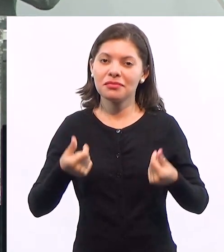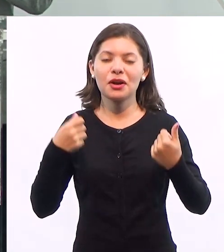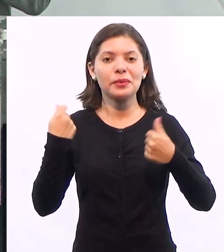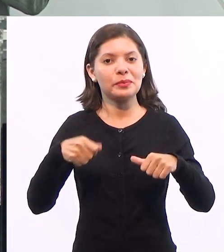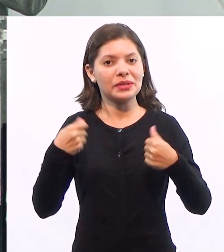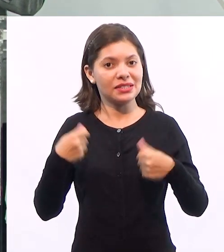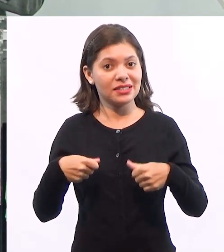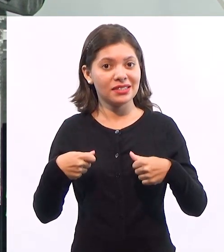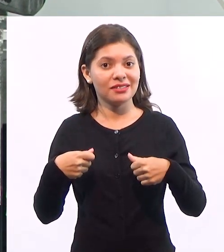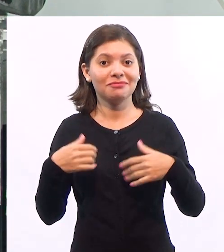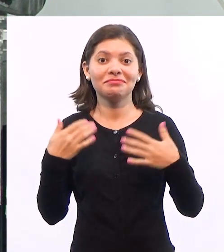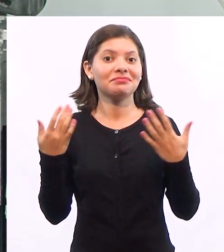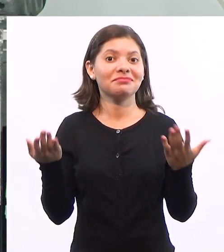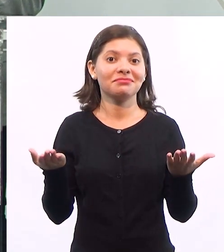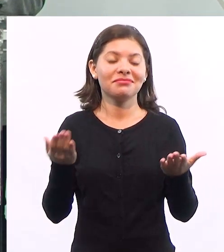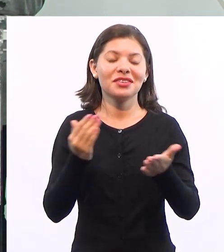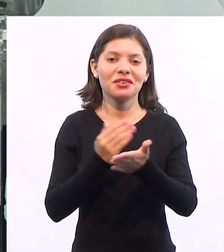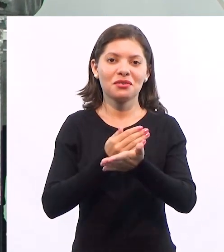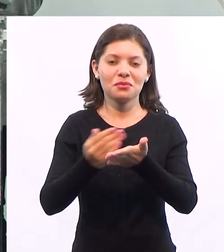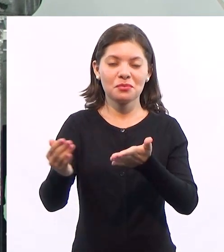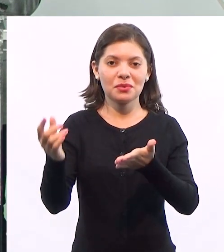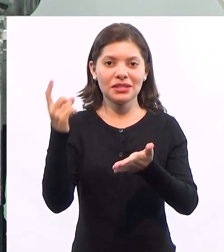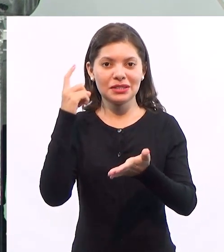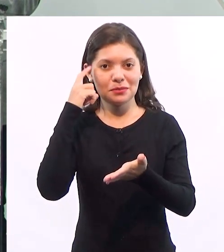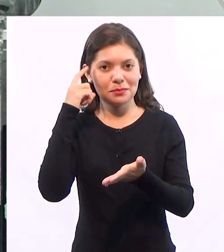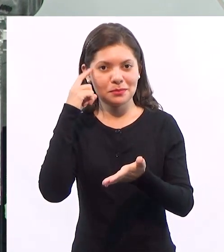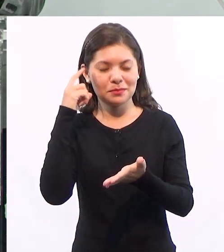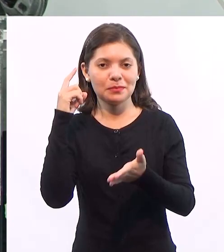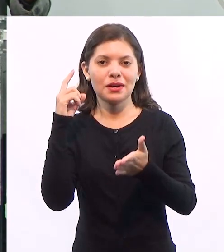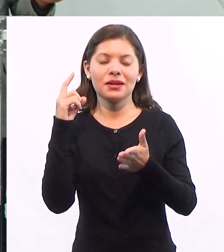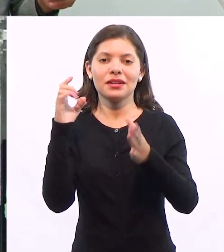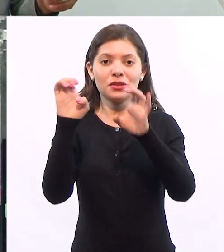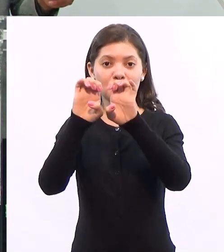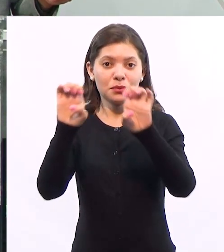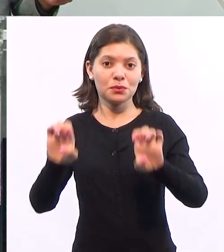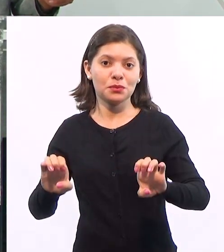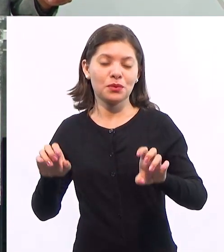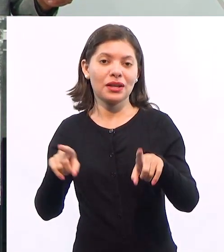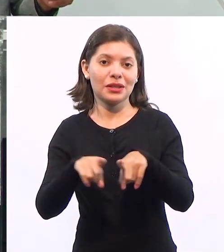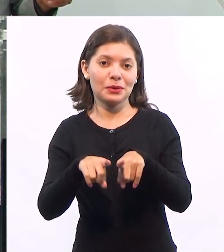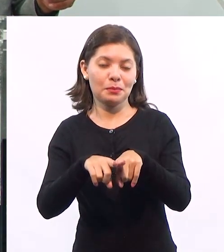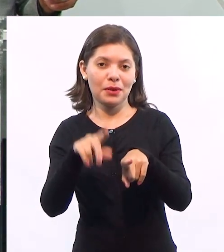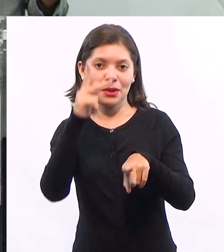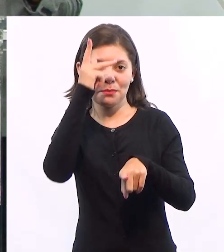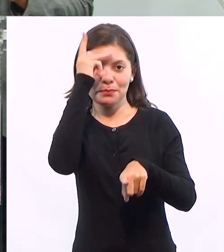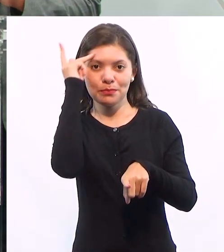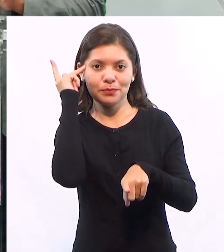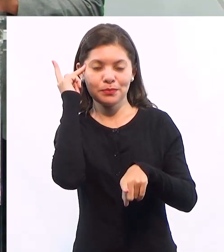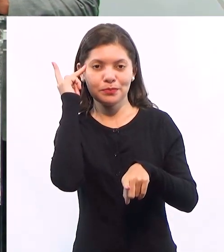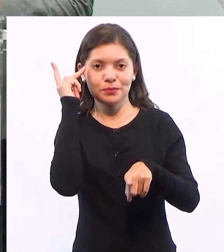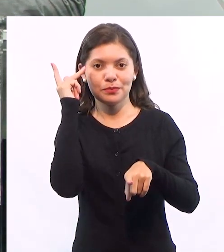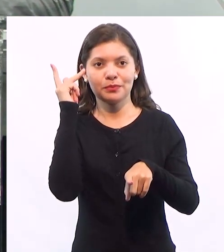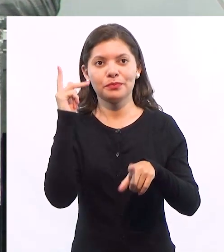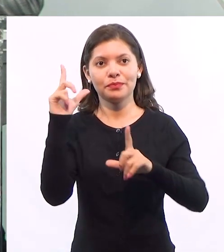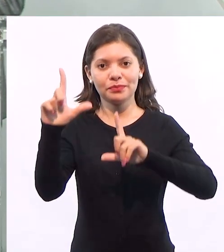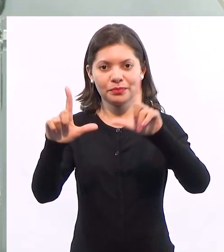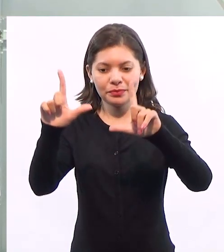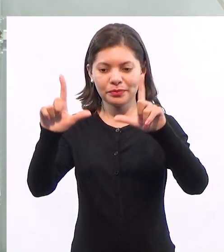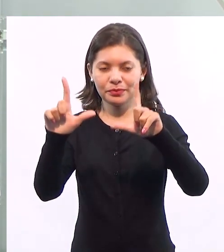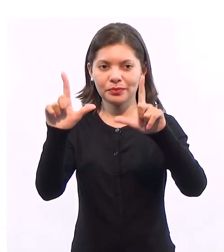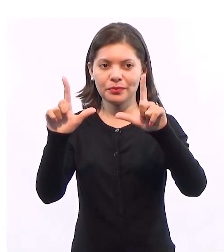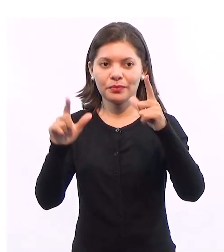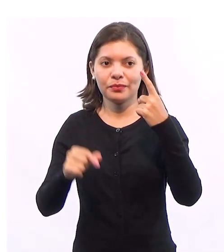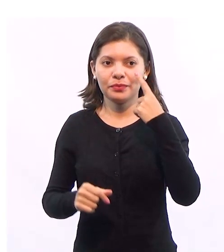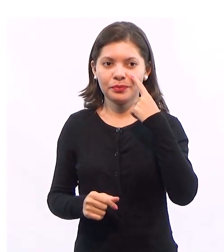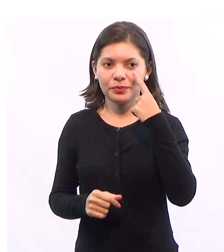capacidade de atender aquelas necessidades? Comece a pensar nas estruturas, mas também pensando na pessoa humana. Tá? Coloca na tela aí.